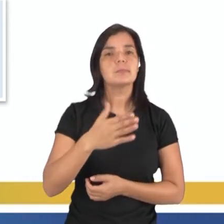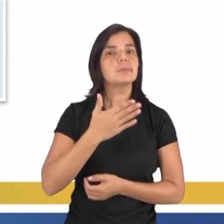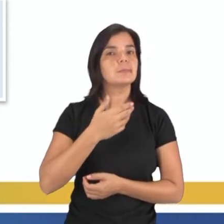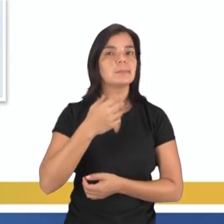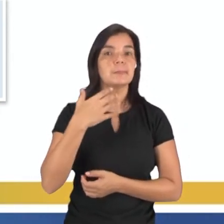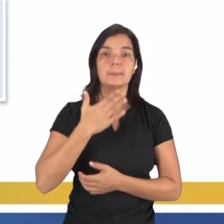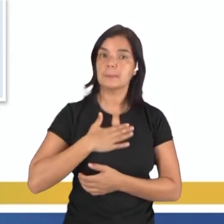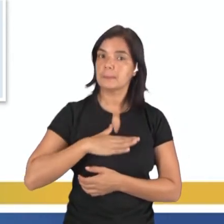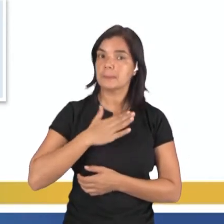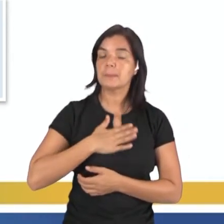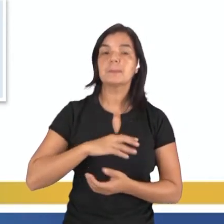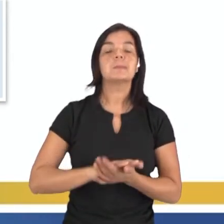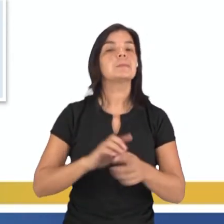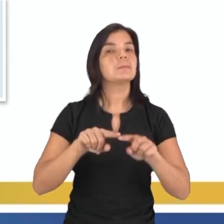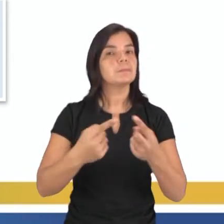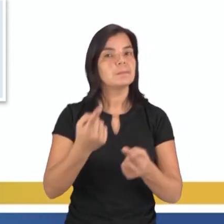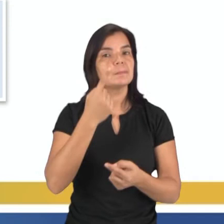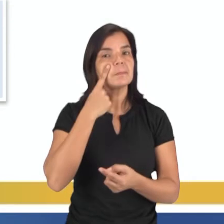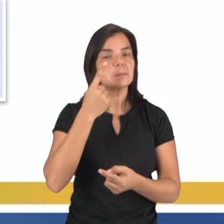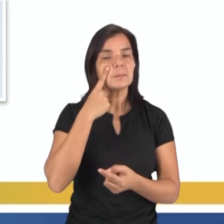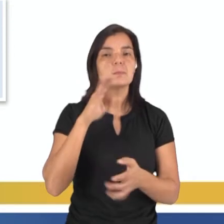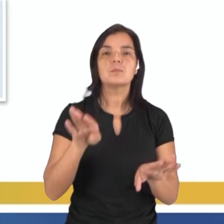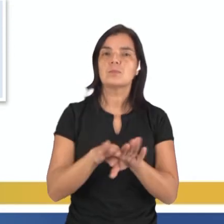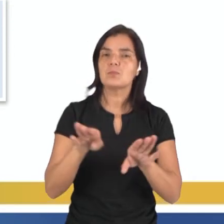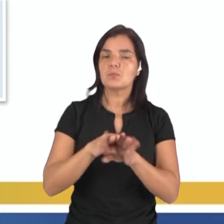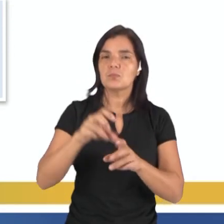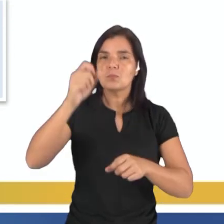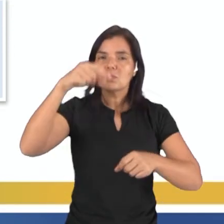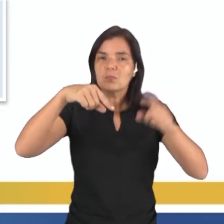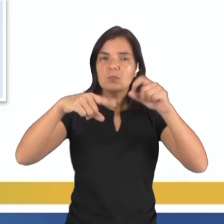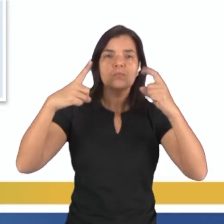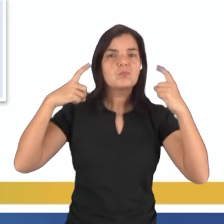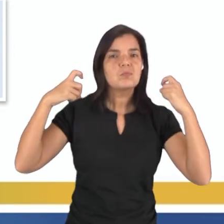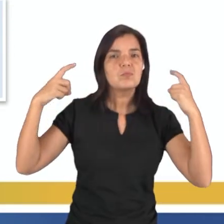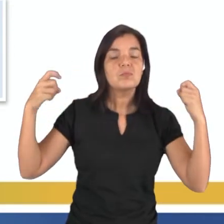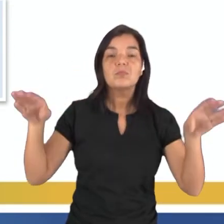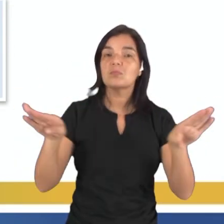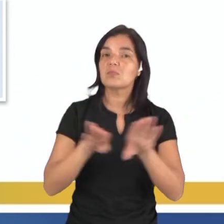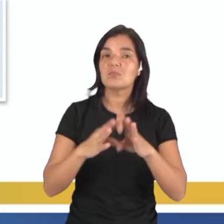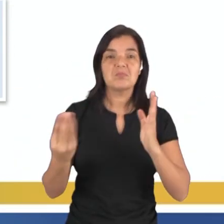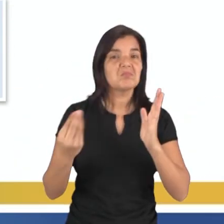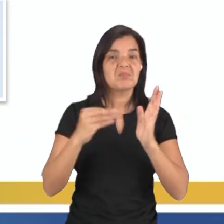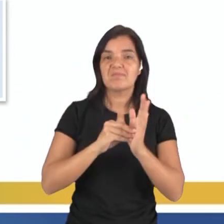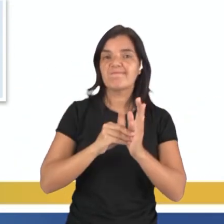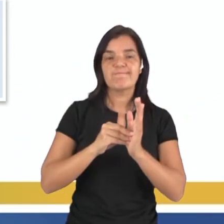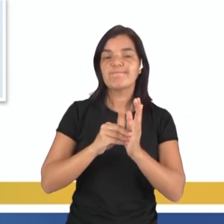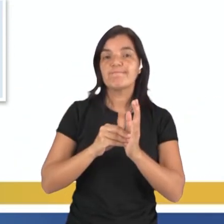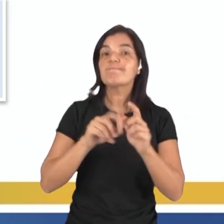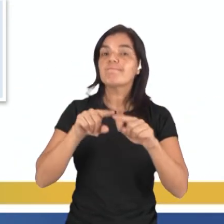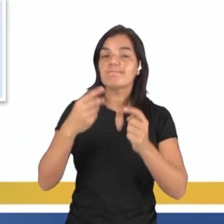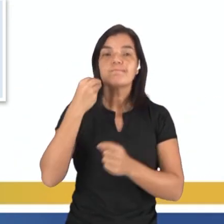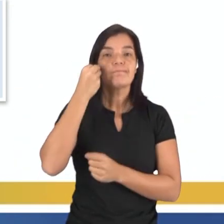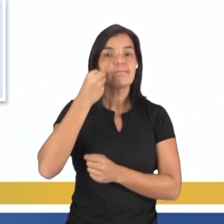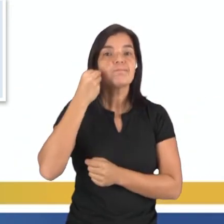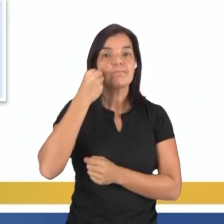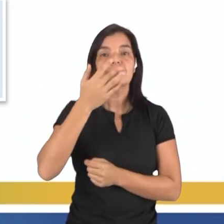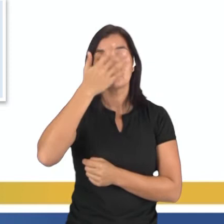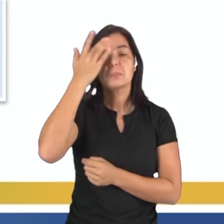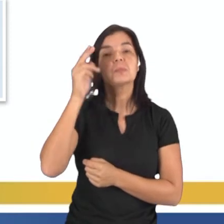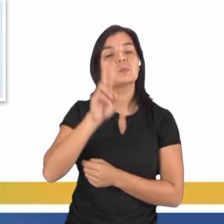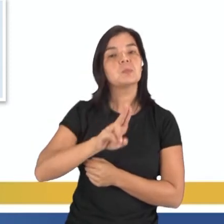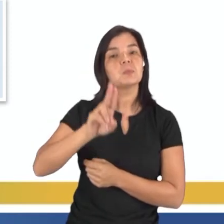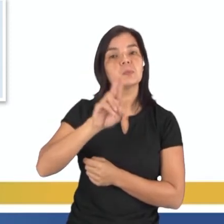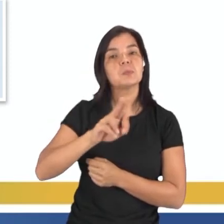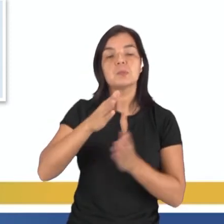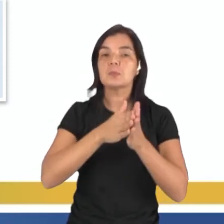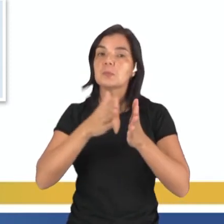discretos. E aí, gente, um barulho de gota caindo, por exemplo, é um recurso que não acrescenta muito à experiência do usuário durante